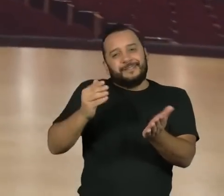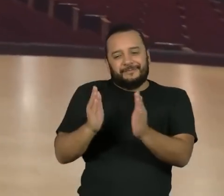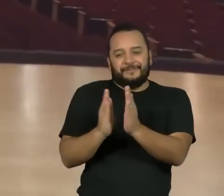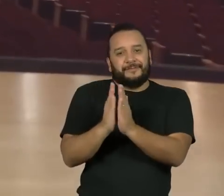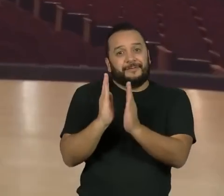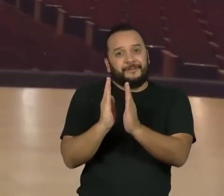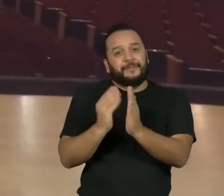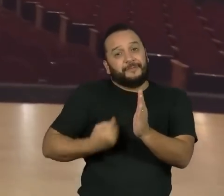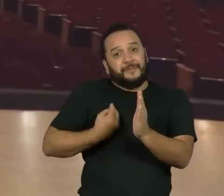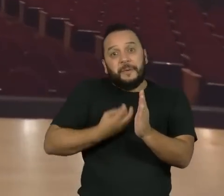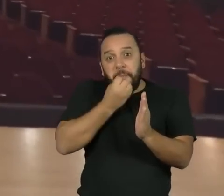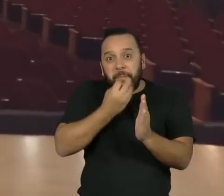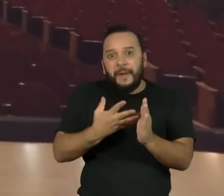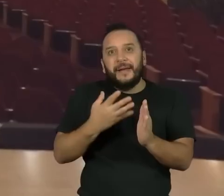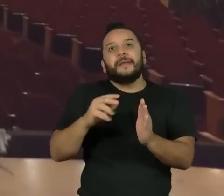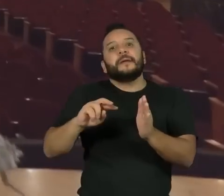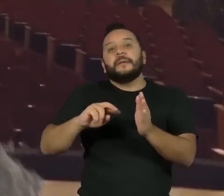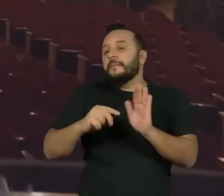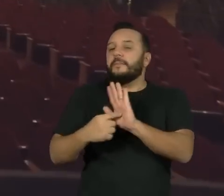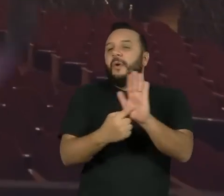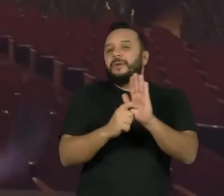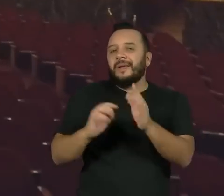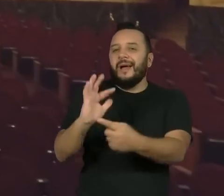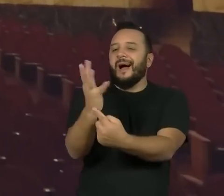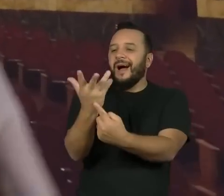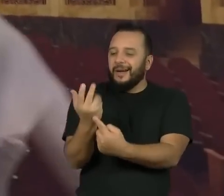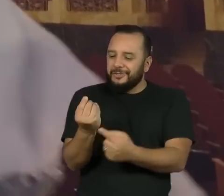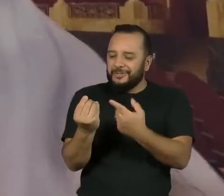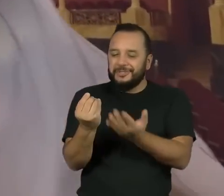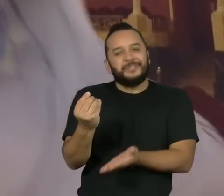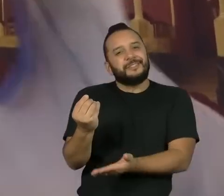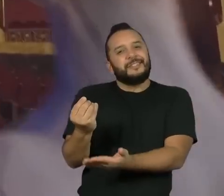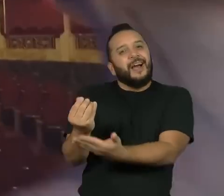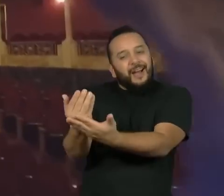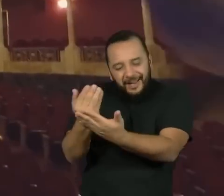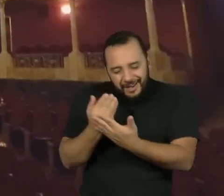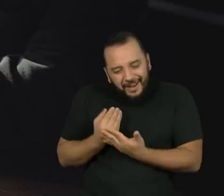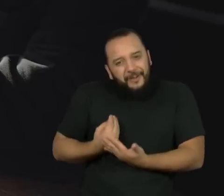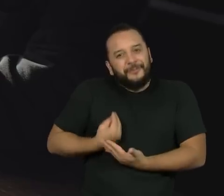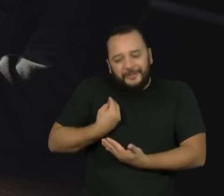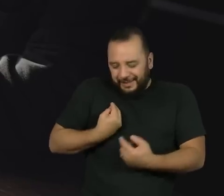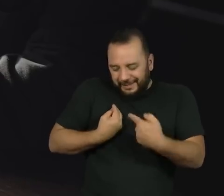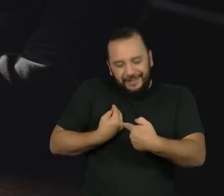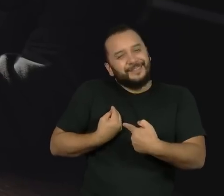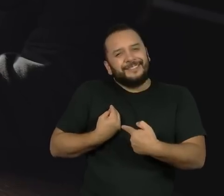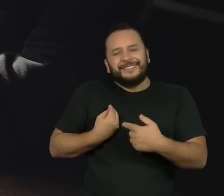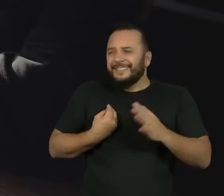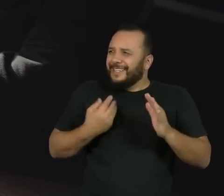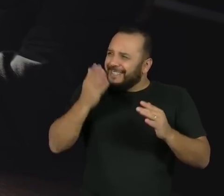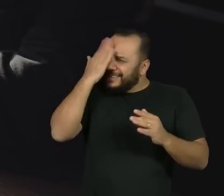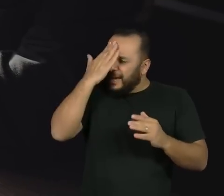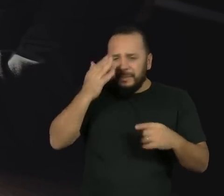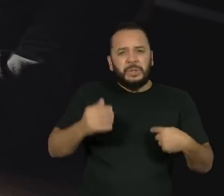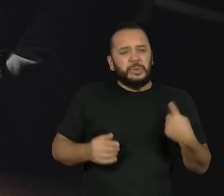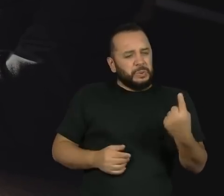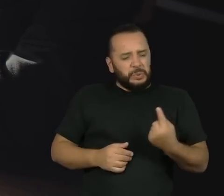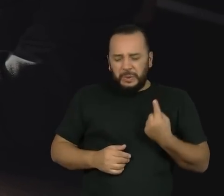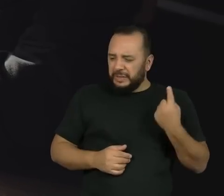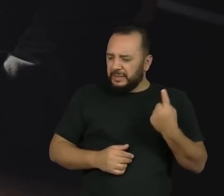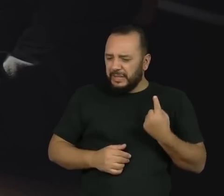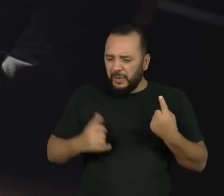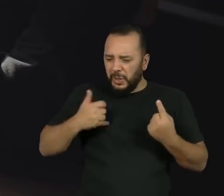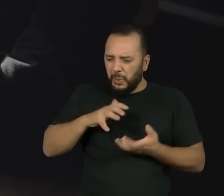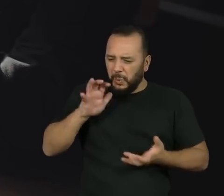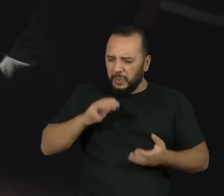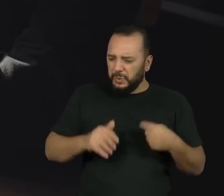vida e pode ser um antídoto para a solidão experimentada pelos idosos. Muitos tentam combatê-la